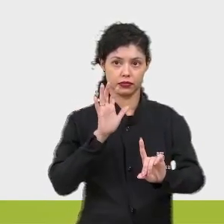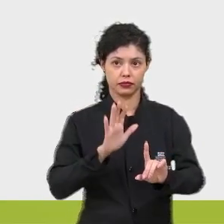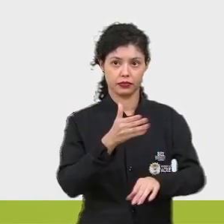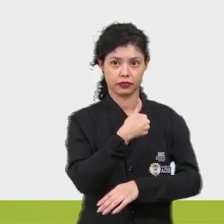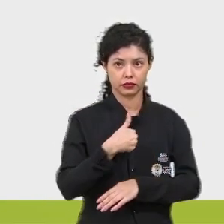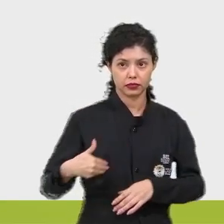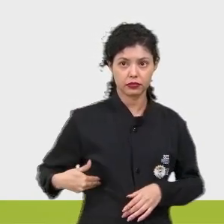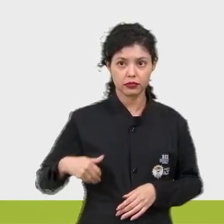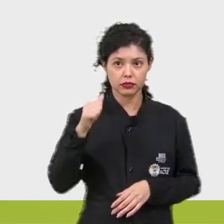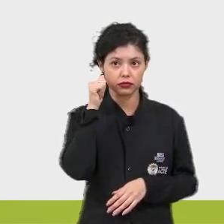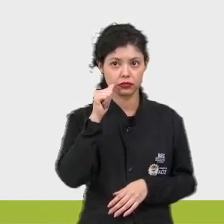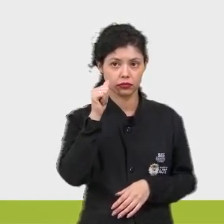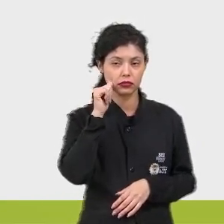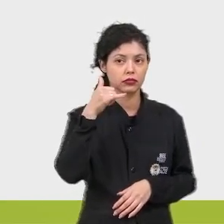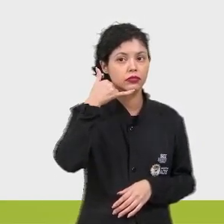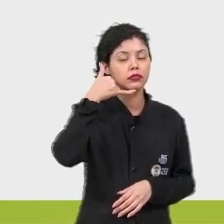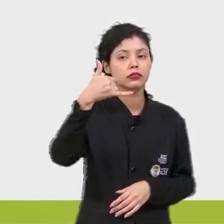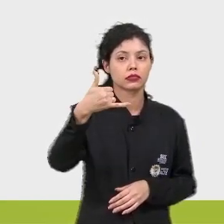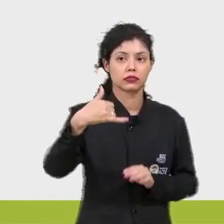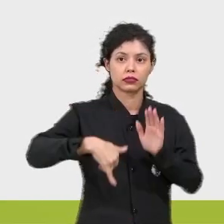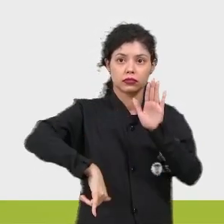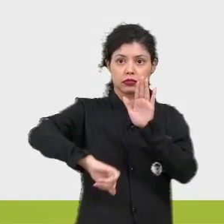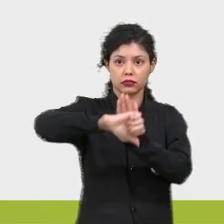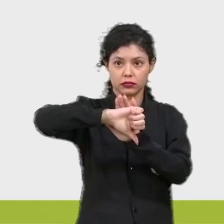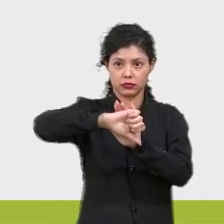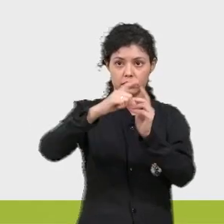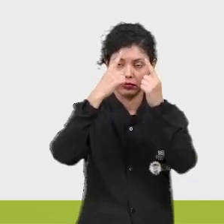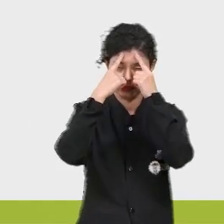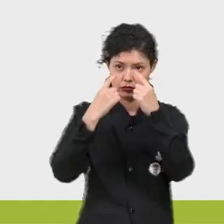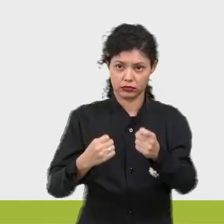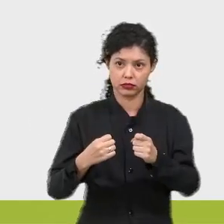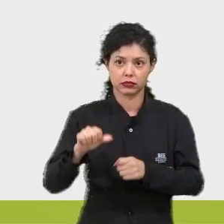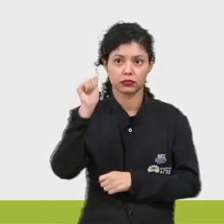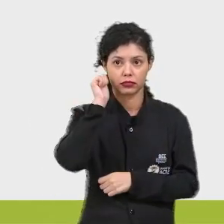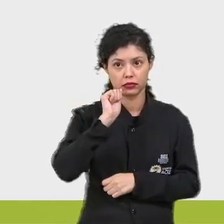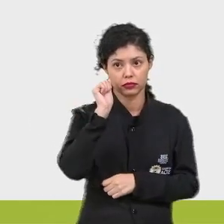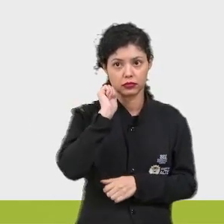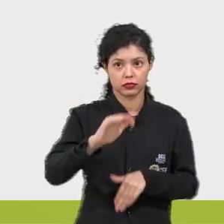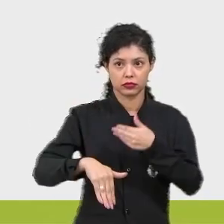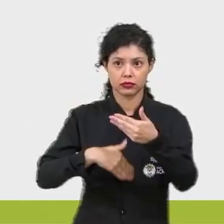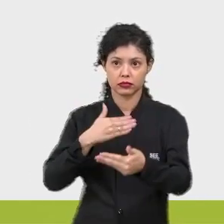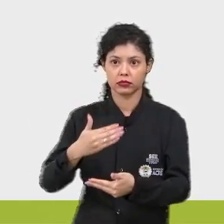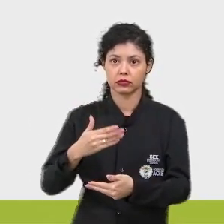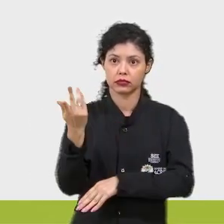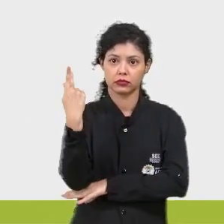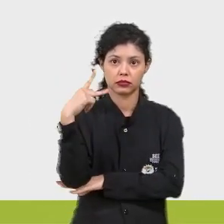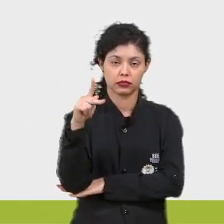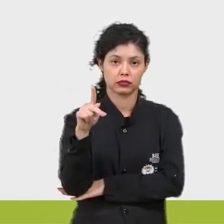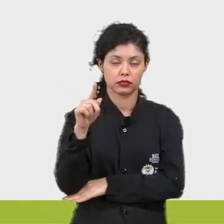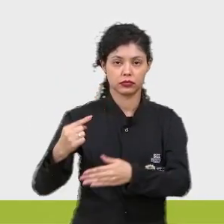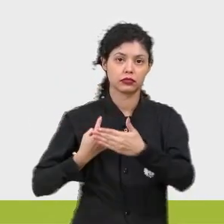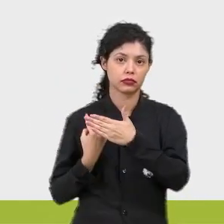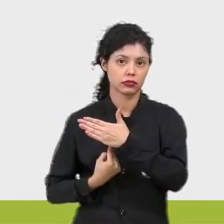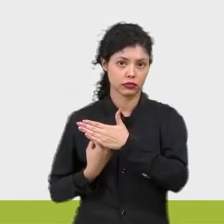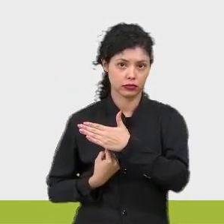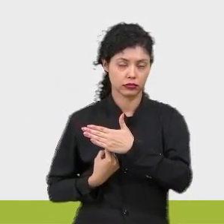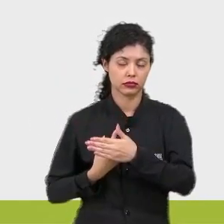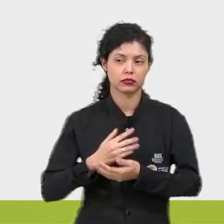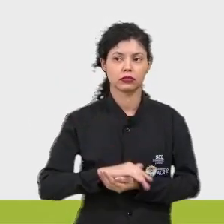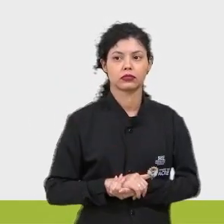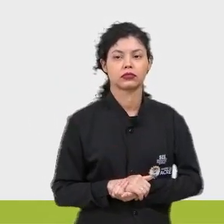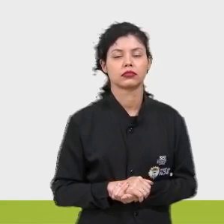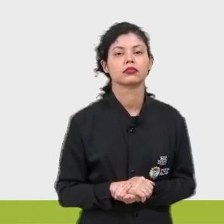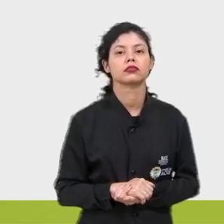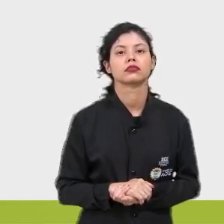E, incentivar o público feminino a denunciar crimes de violência contra a mulher durante o período